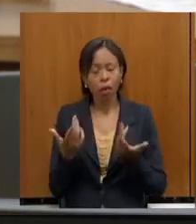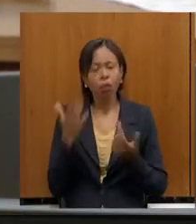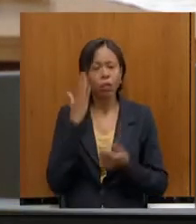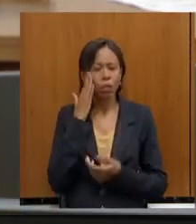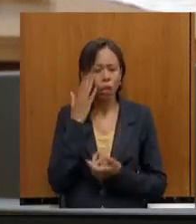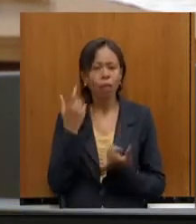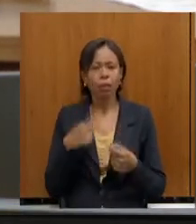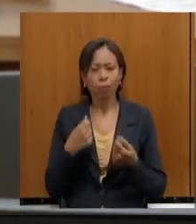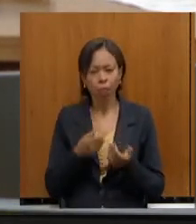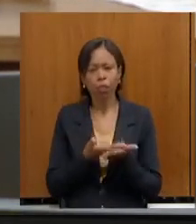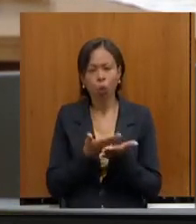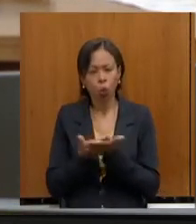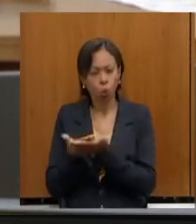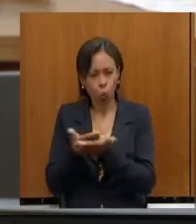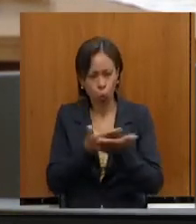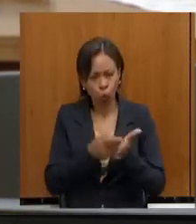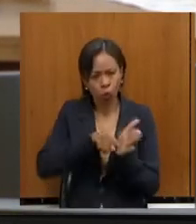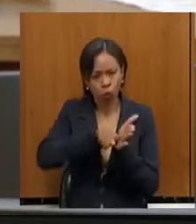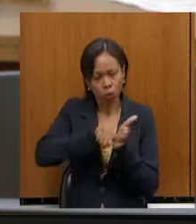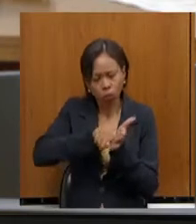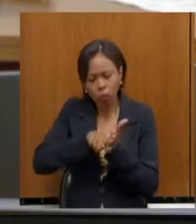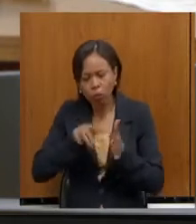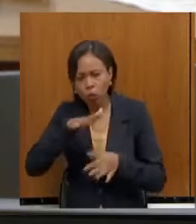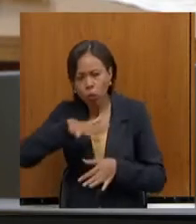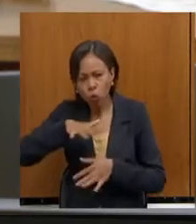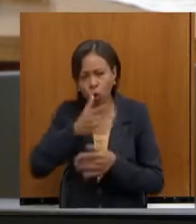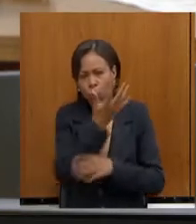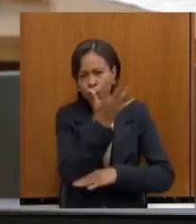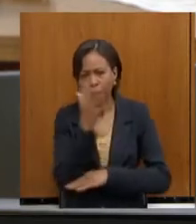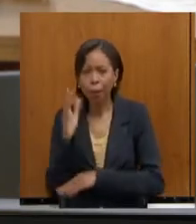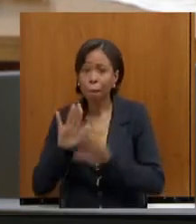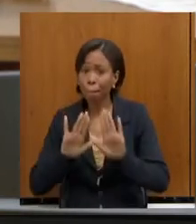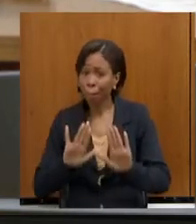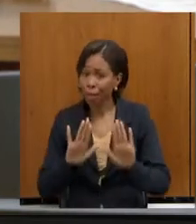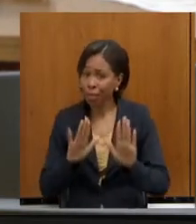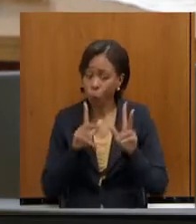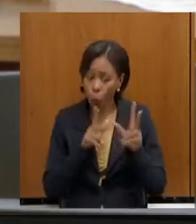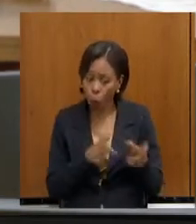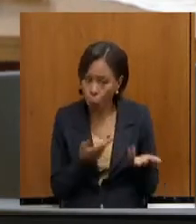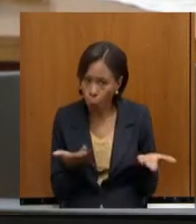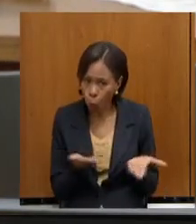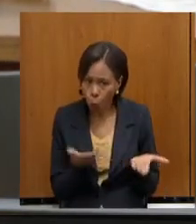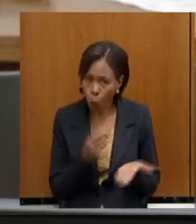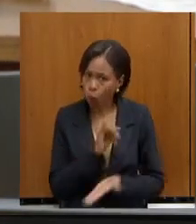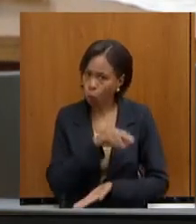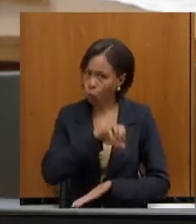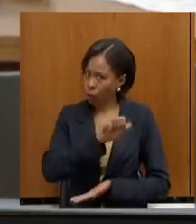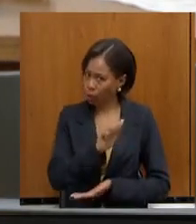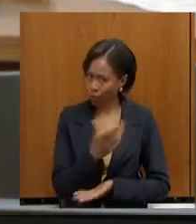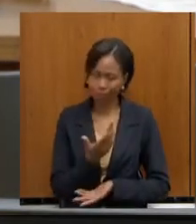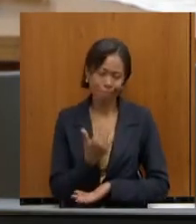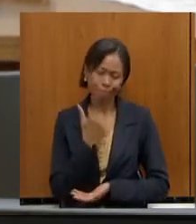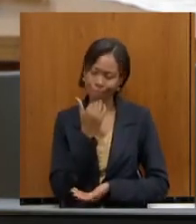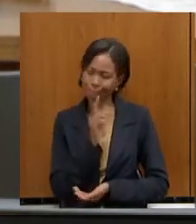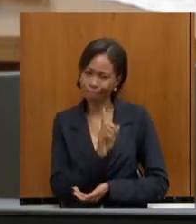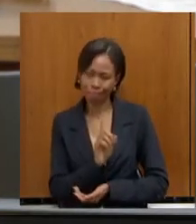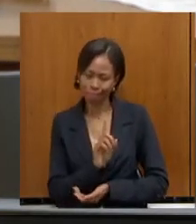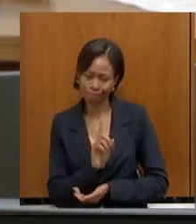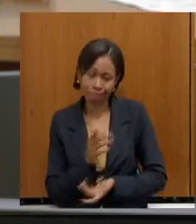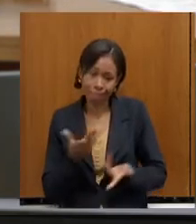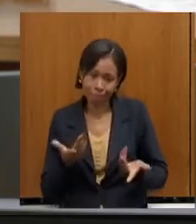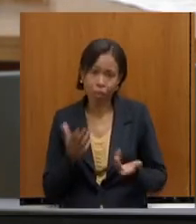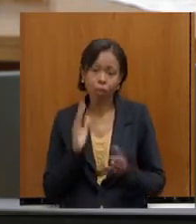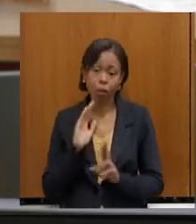necessidade de estudos ambientais mas não necessariamente no formato estabelecido no eia e com termos de referência estabelecido no